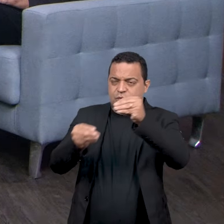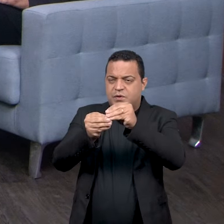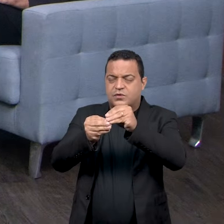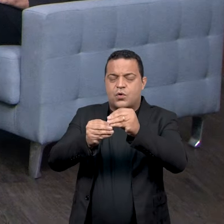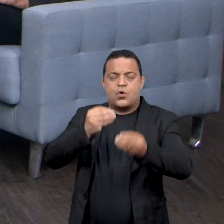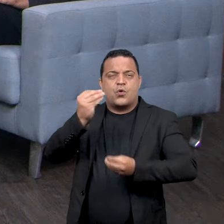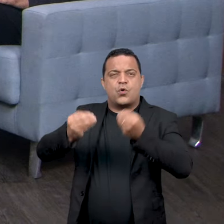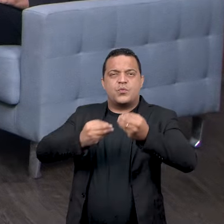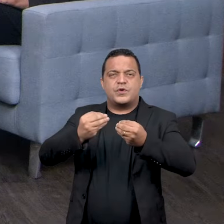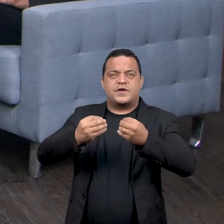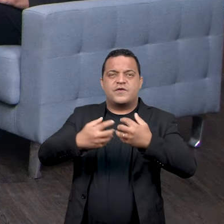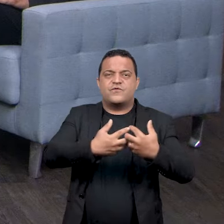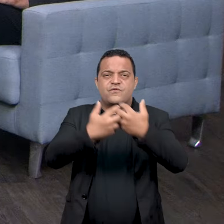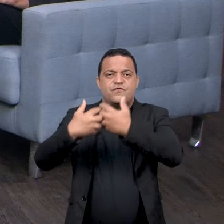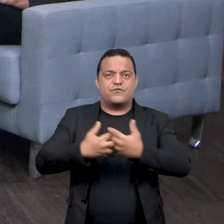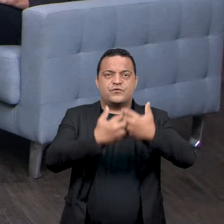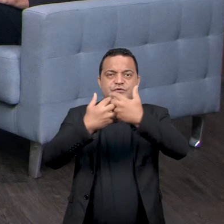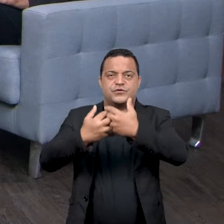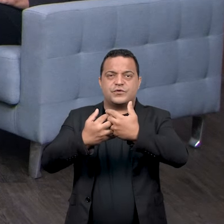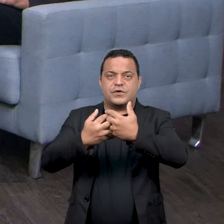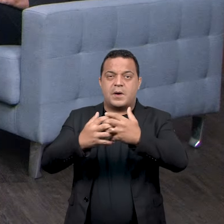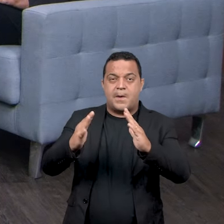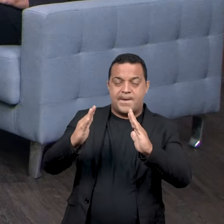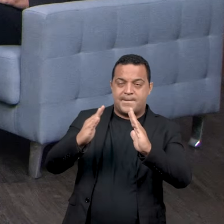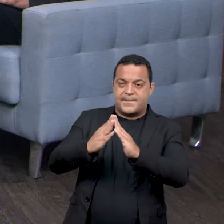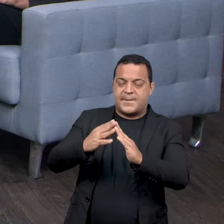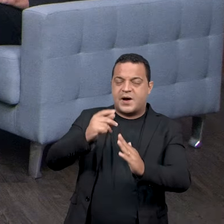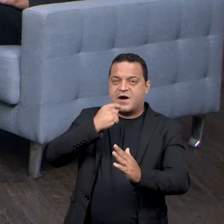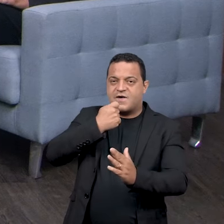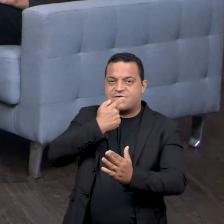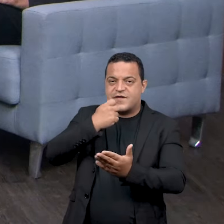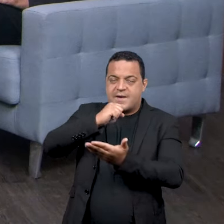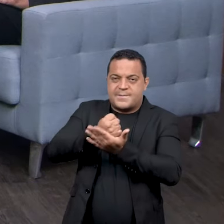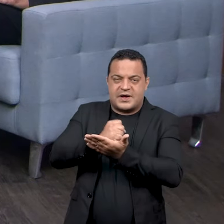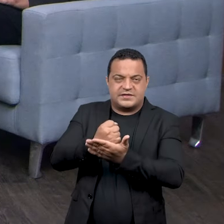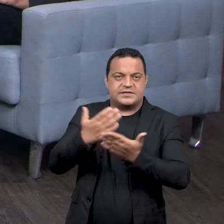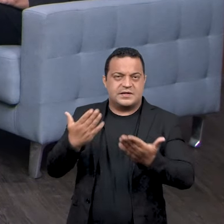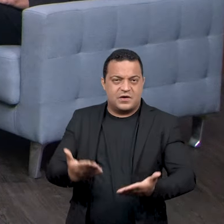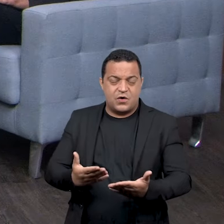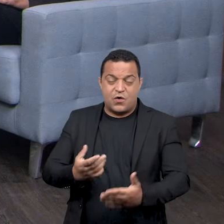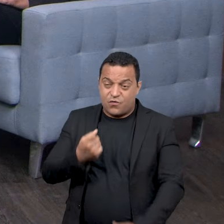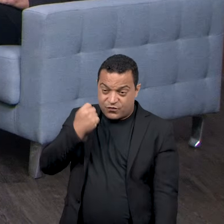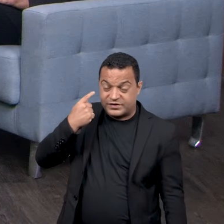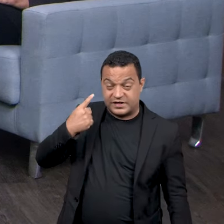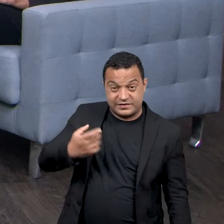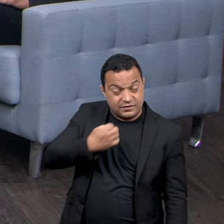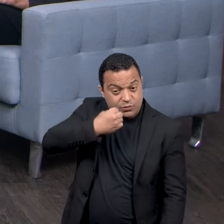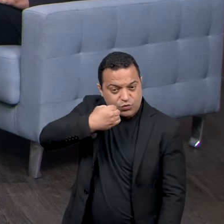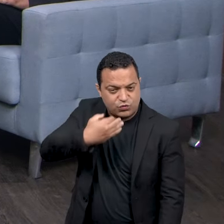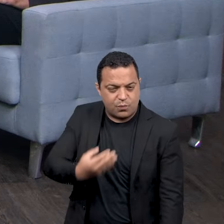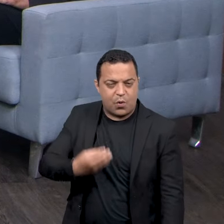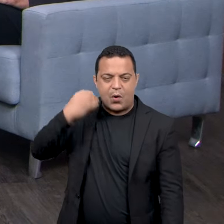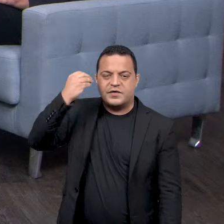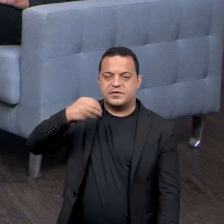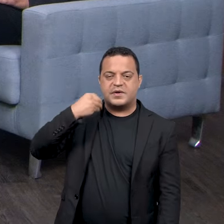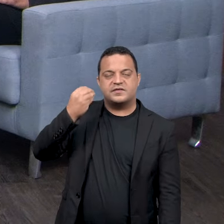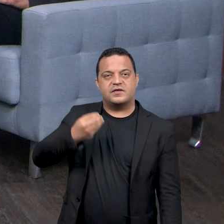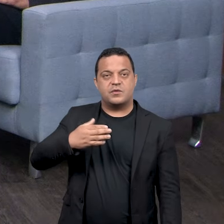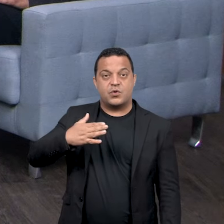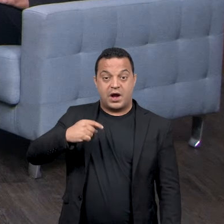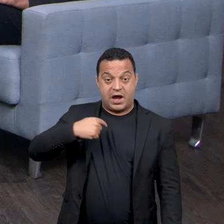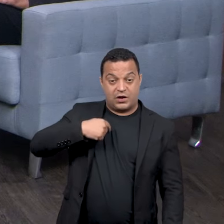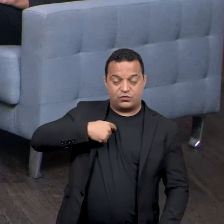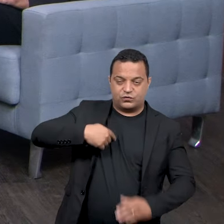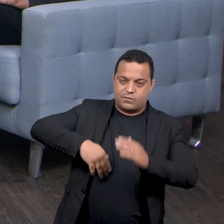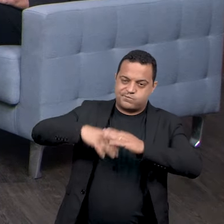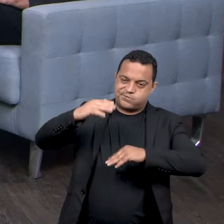muito especial e muito relevante, né? Para mim, pelo menos, e para todos aqueles que nos ouviram. Haja visto que essa é a minha profissão de